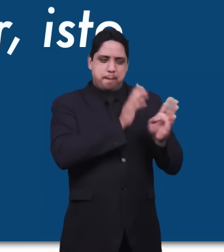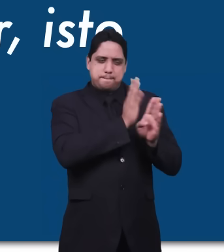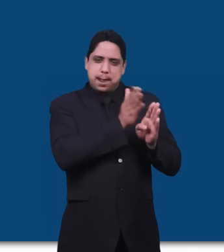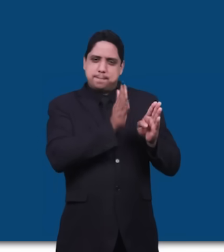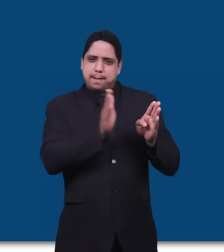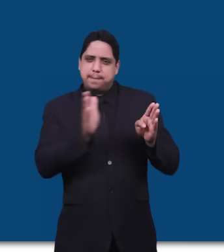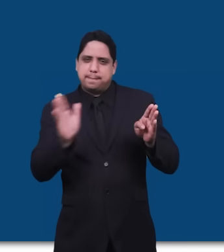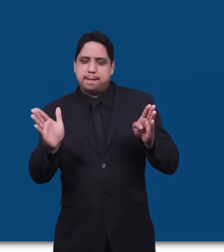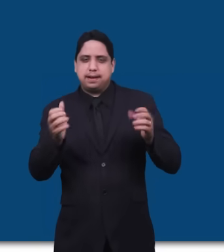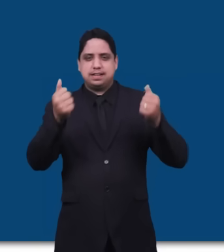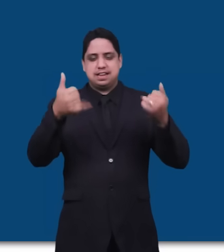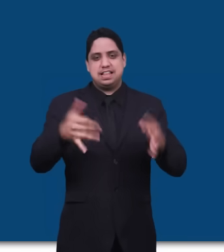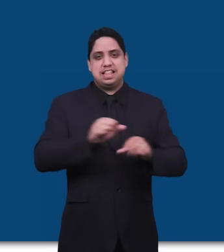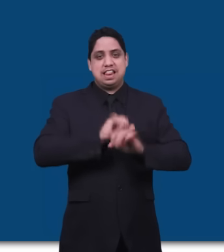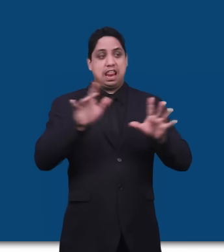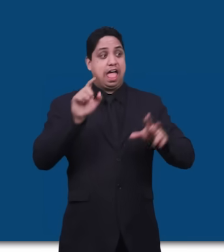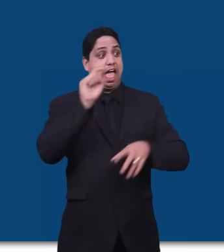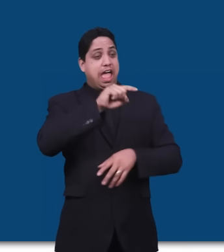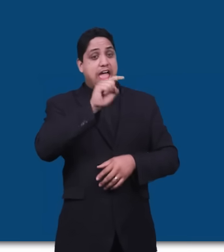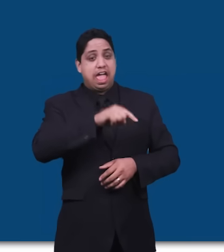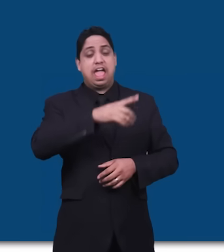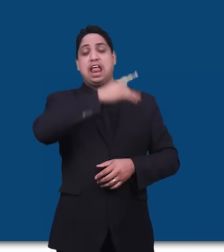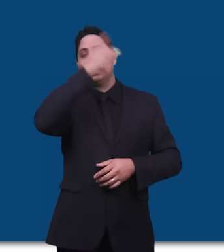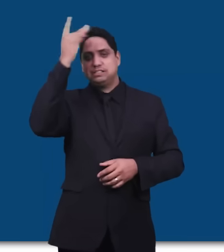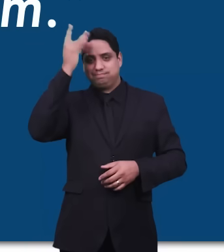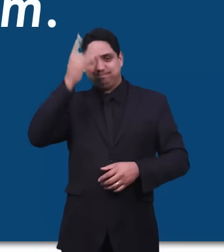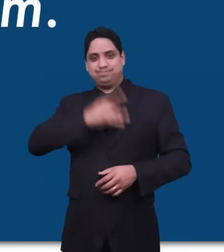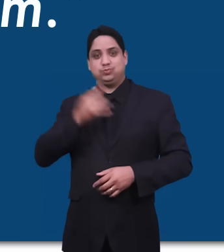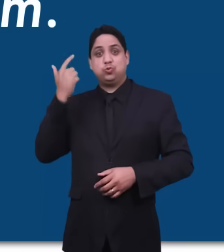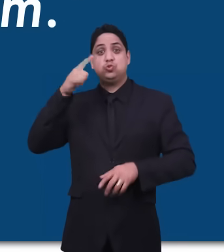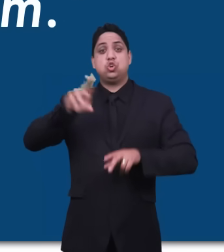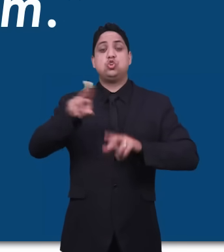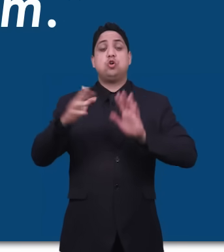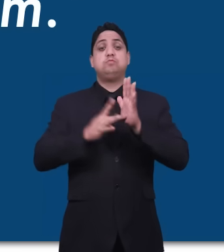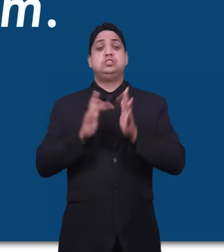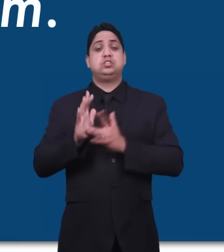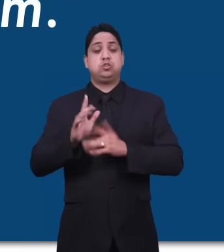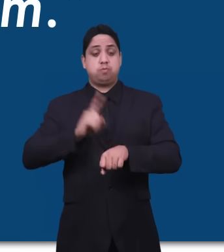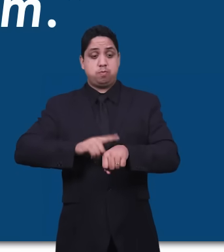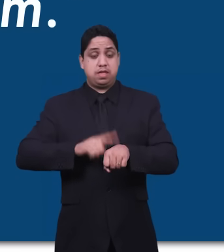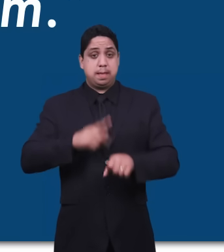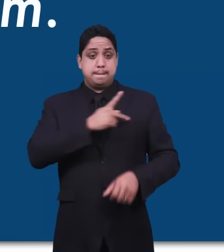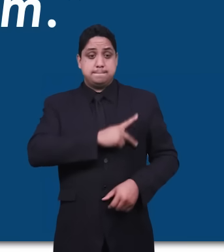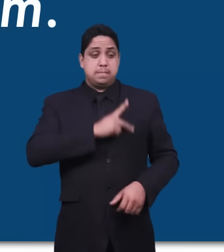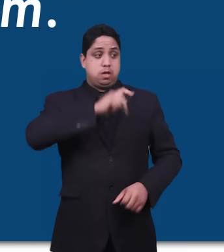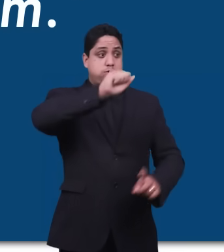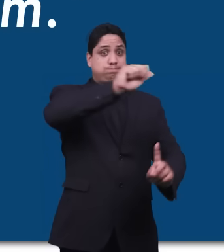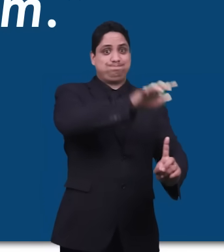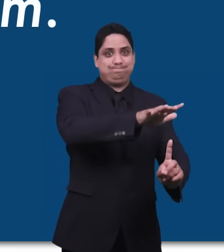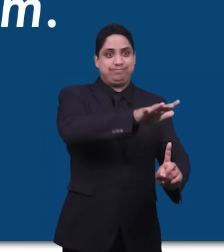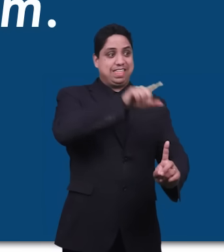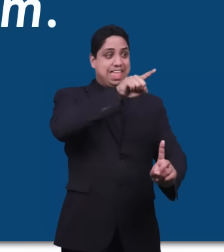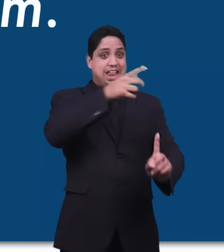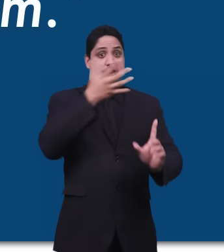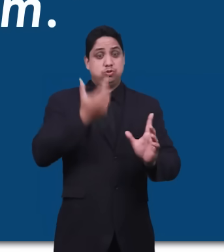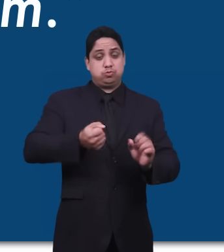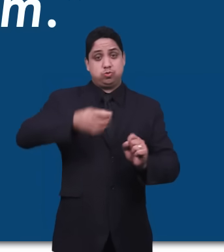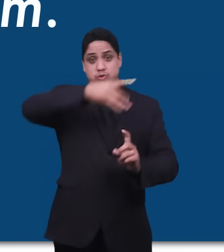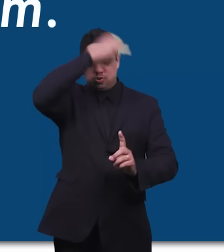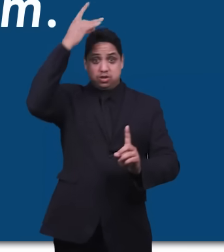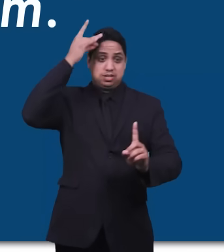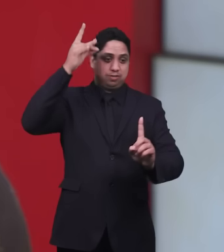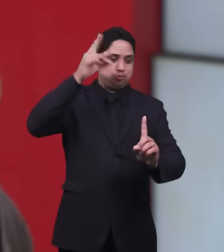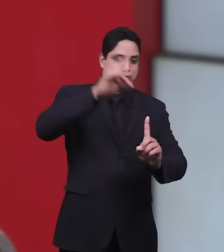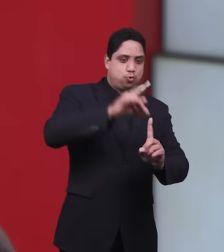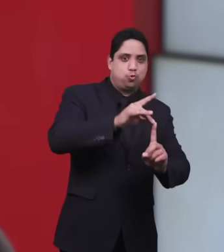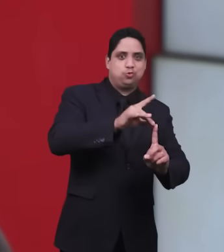os atos. E os que ouviram isso foram batizados em nome de Jesus. E Paulo impôs as mãos sobre ele e eles receberam o Espírito Santo. Então nós vemos que, como